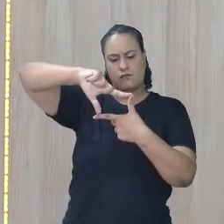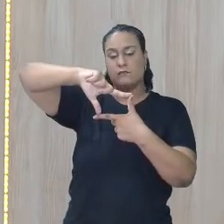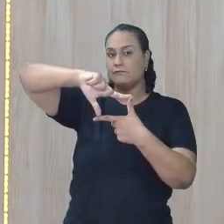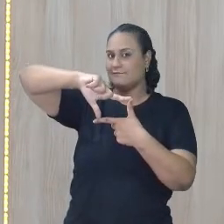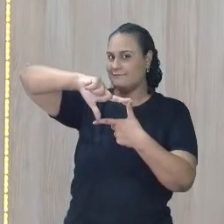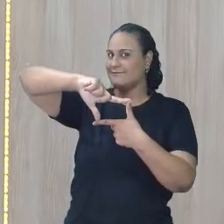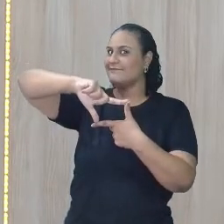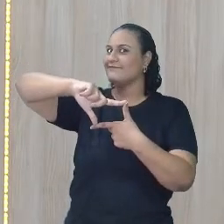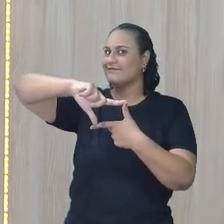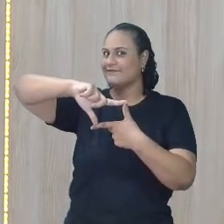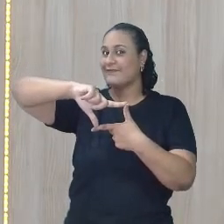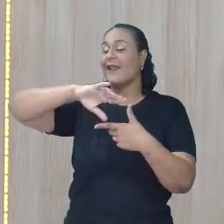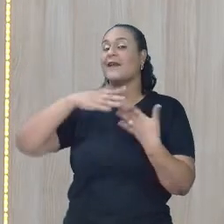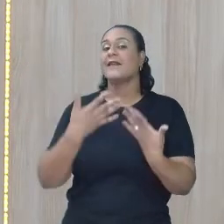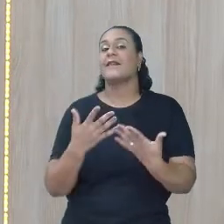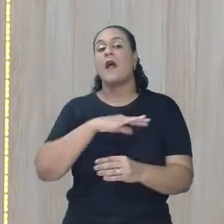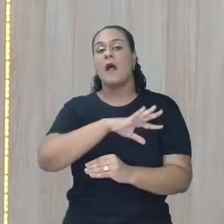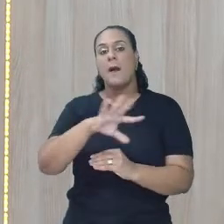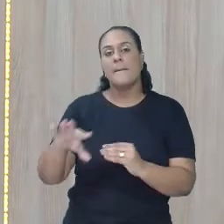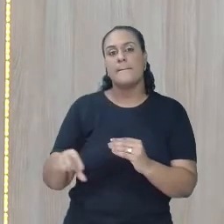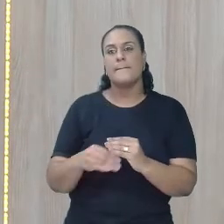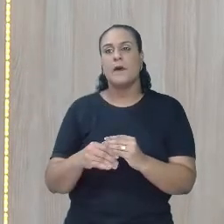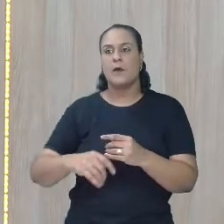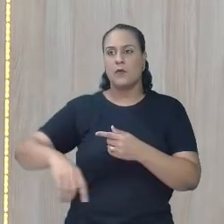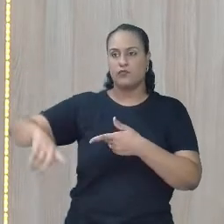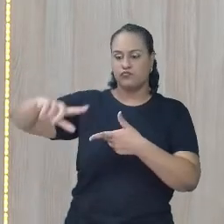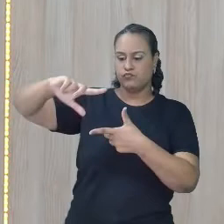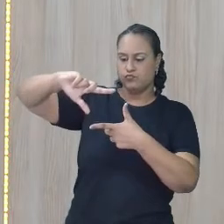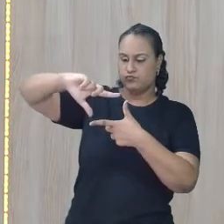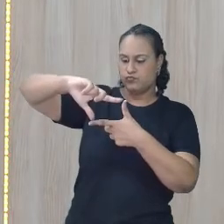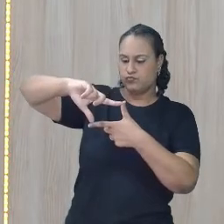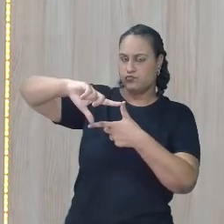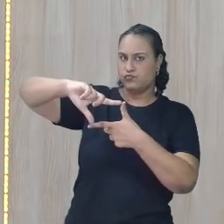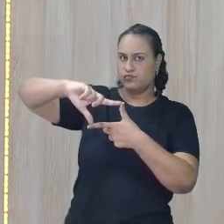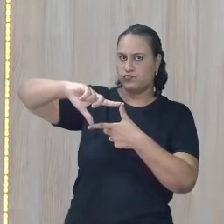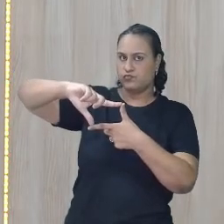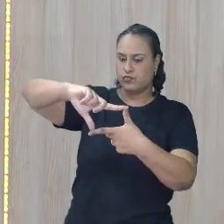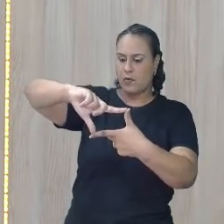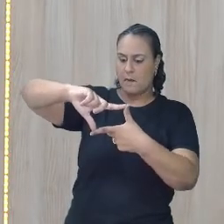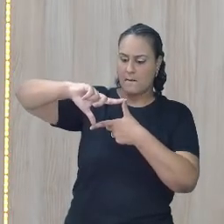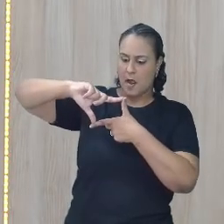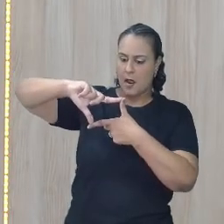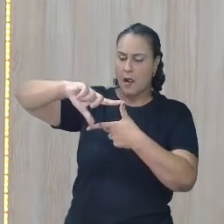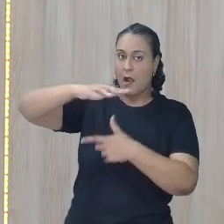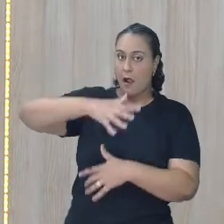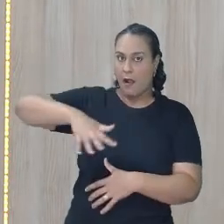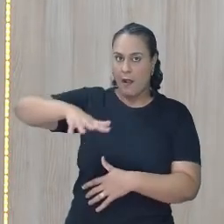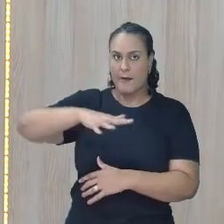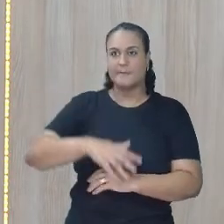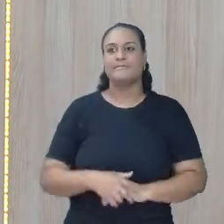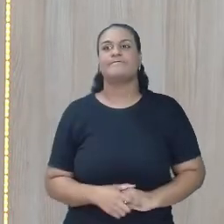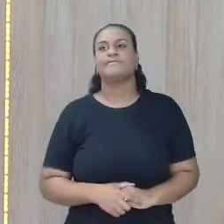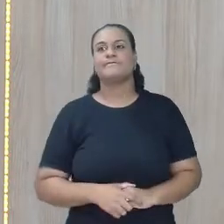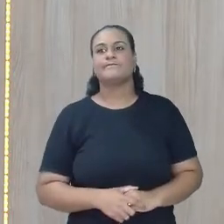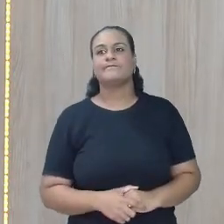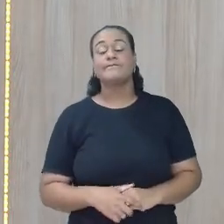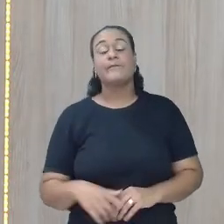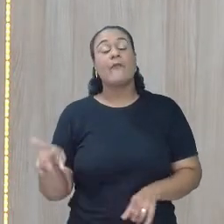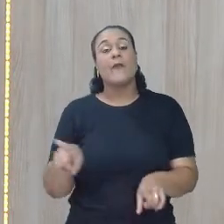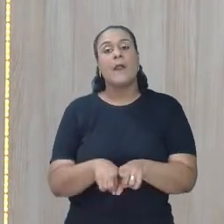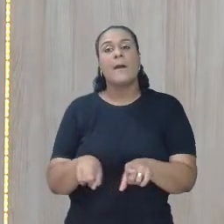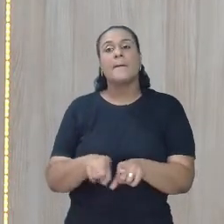a gente está acrescentando a 3ª dimensão aí nessa forma, né? Uma forma espacial, tá certo? E a gente